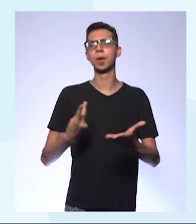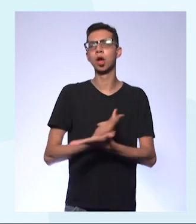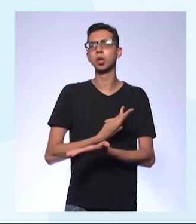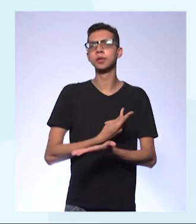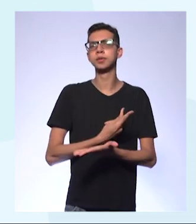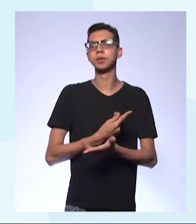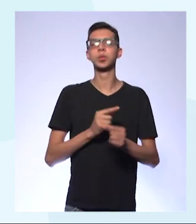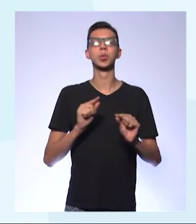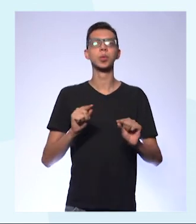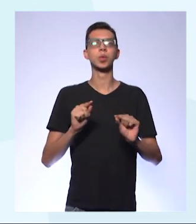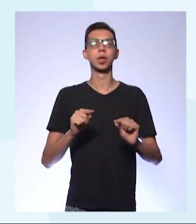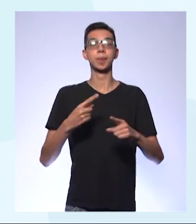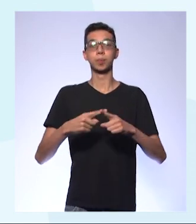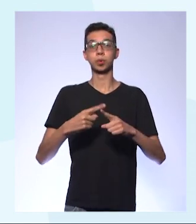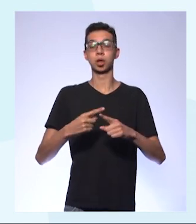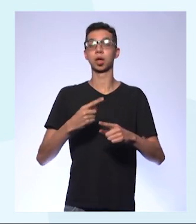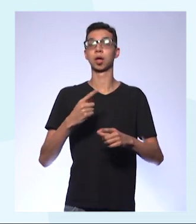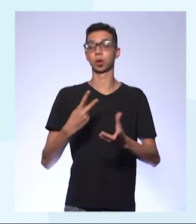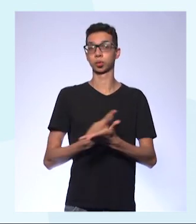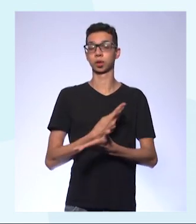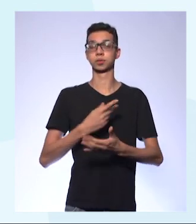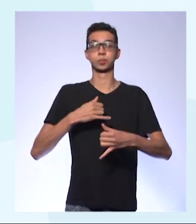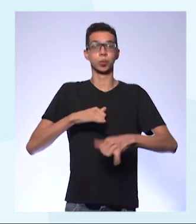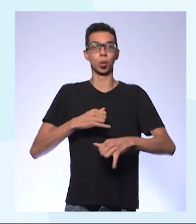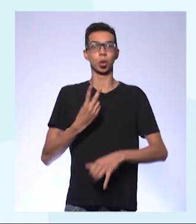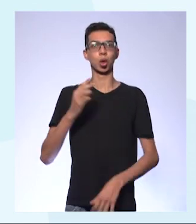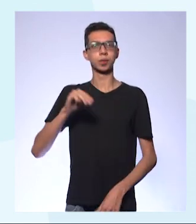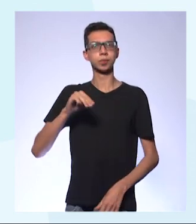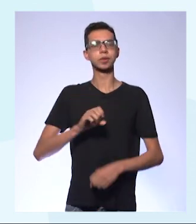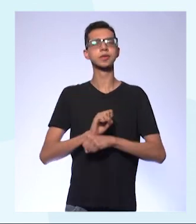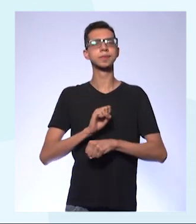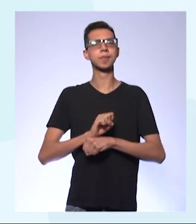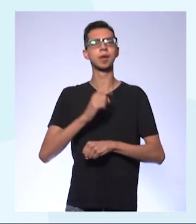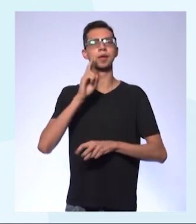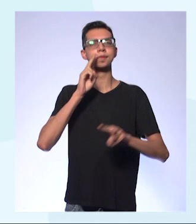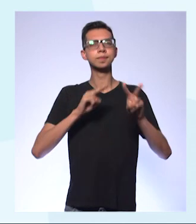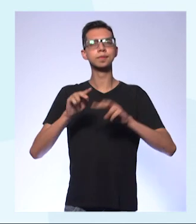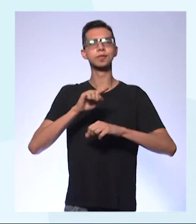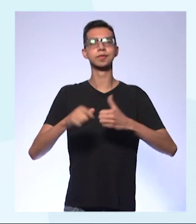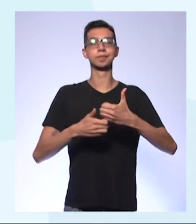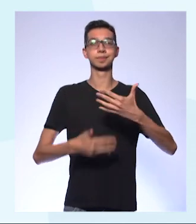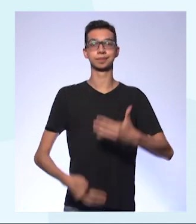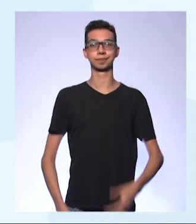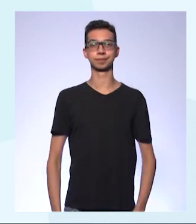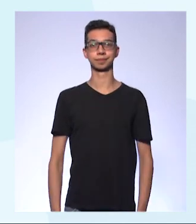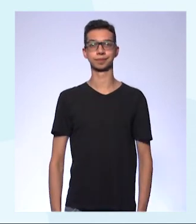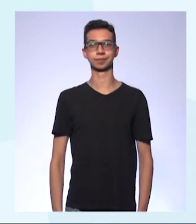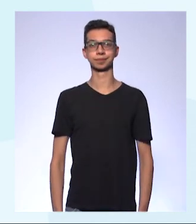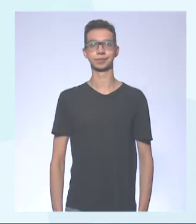situações passíveis de tomarmos um choque elétrico? 2 minutinhos e aguarda aí pra ver o comentário de vocês, hein?